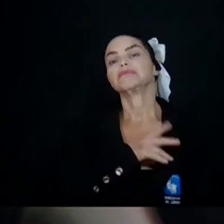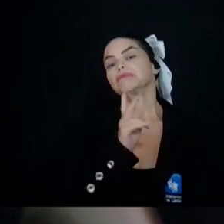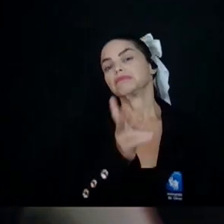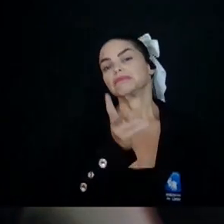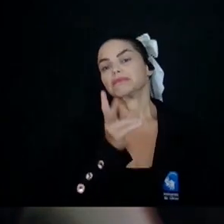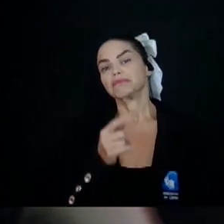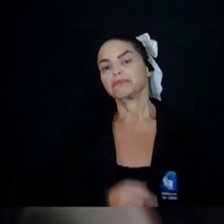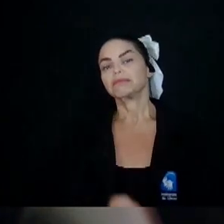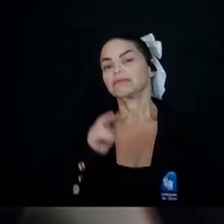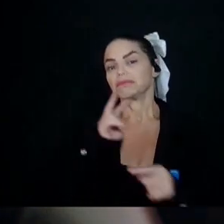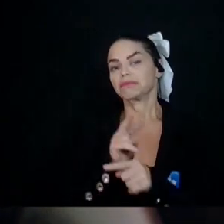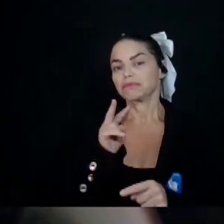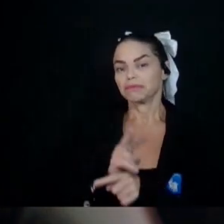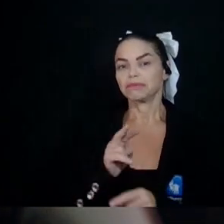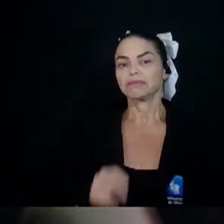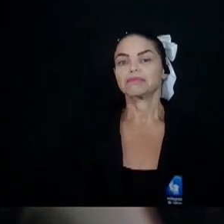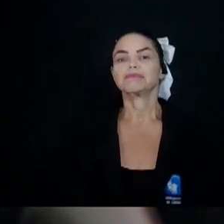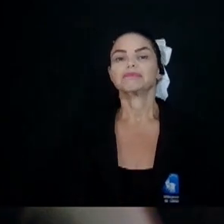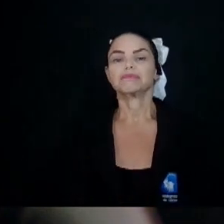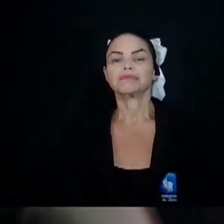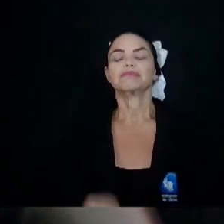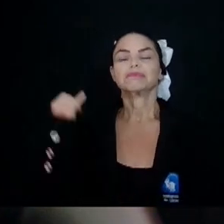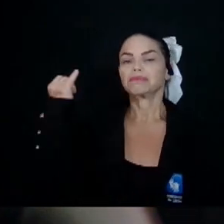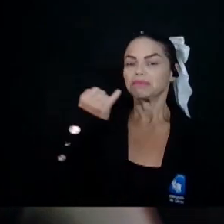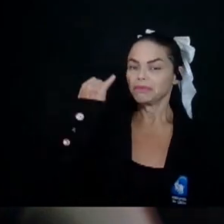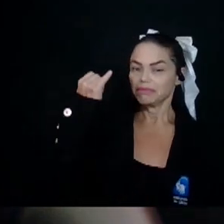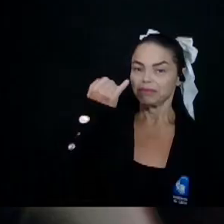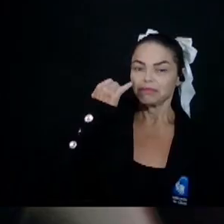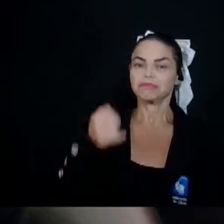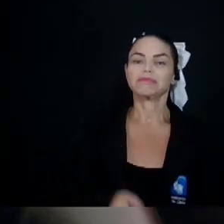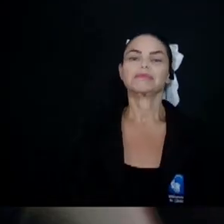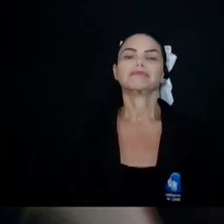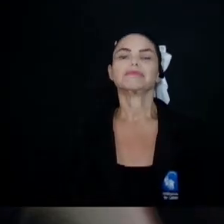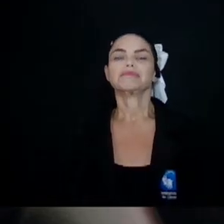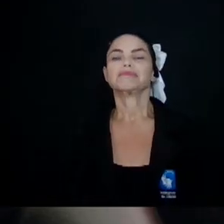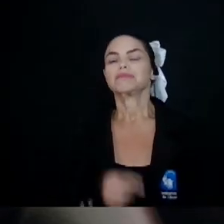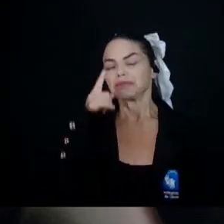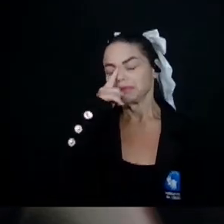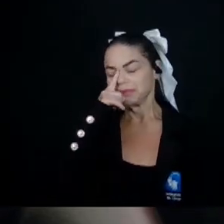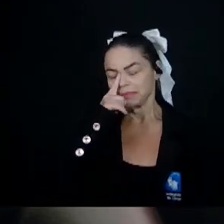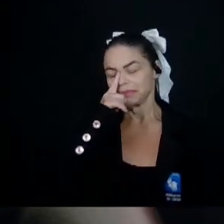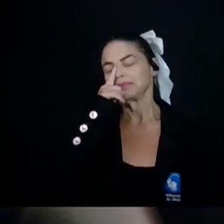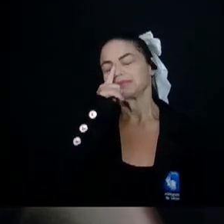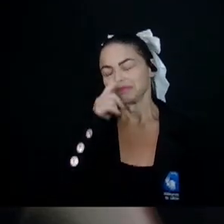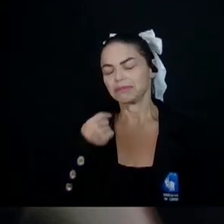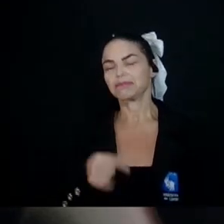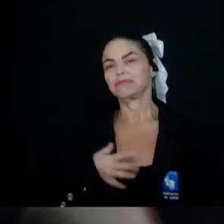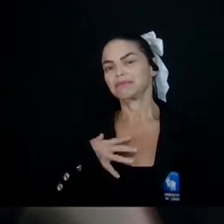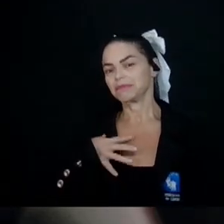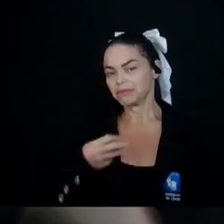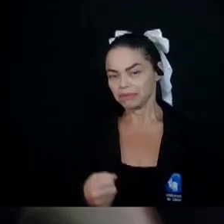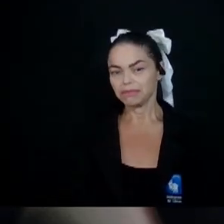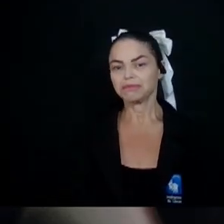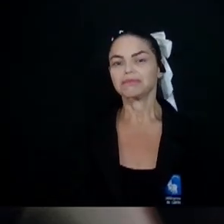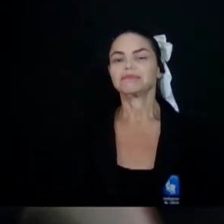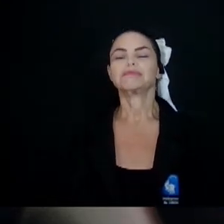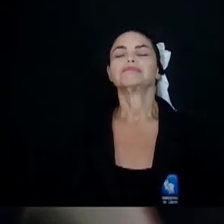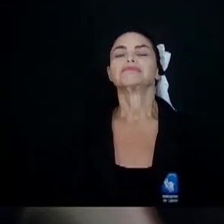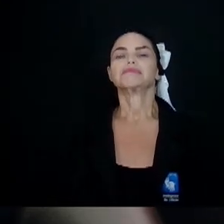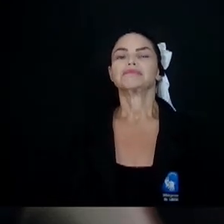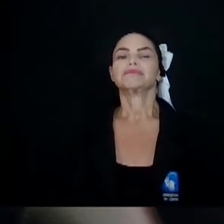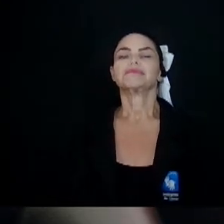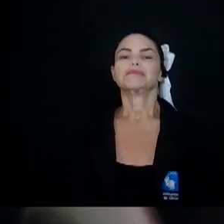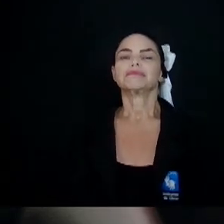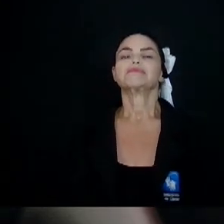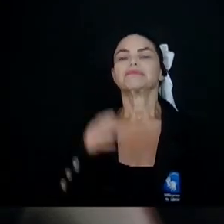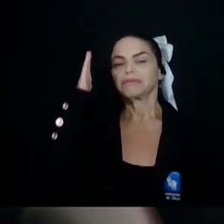cuidem, né, daquilo que é mais precioso, né, que para uma mãe com certeza são seus filhos, né, e eu sei que